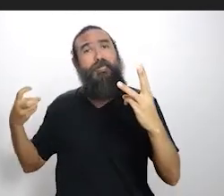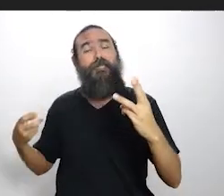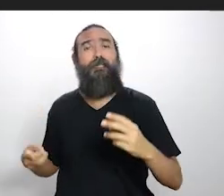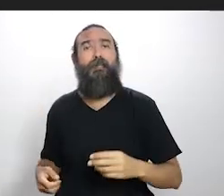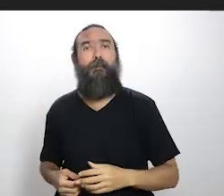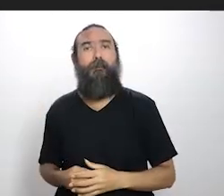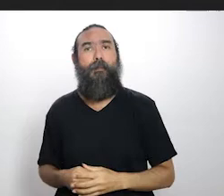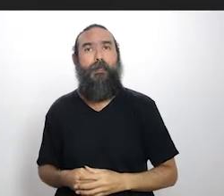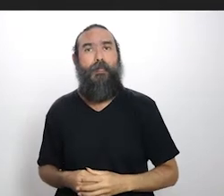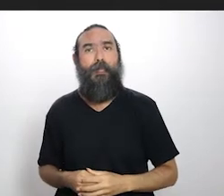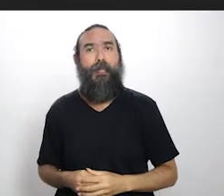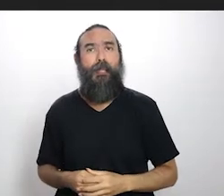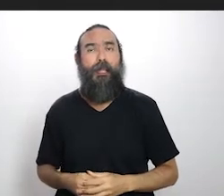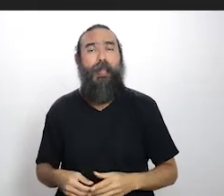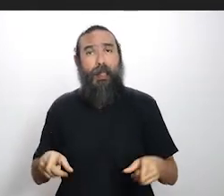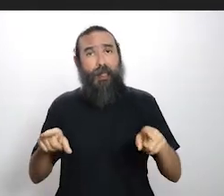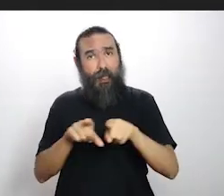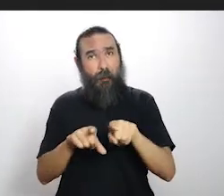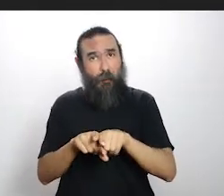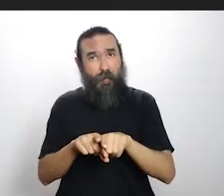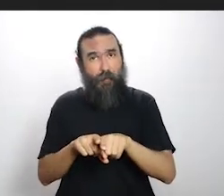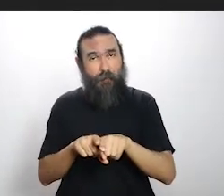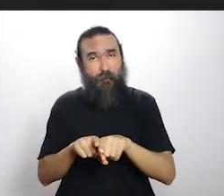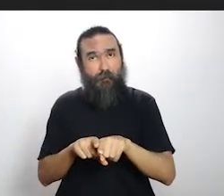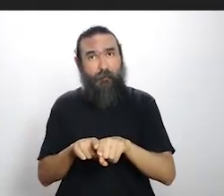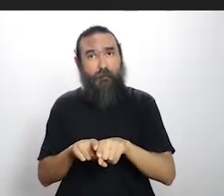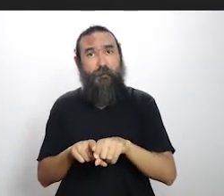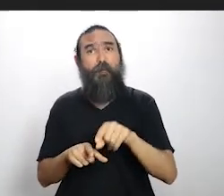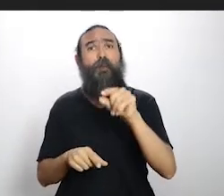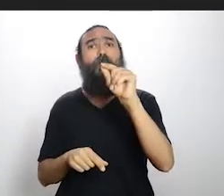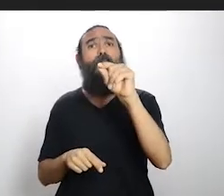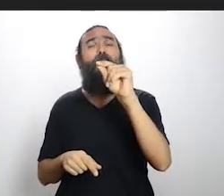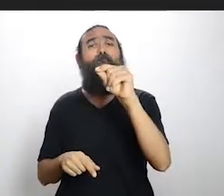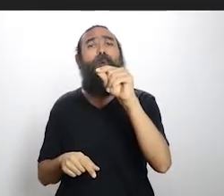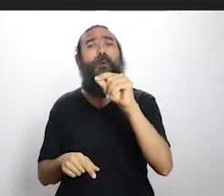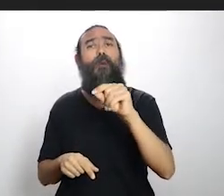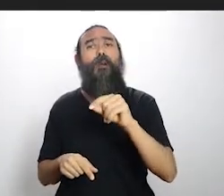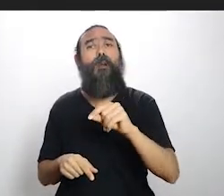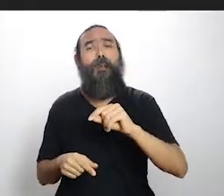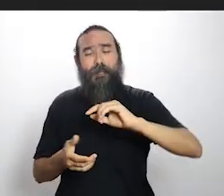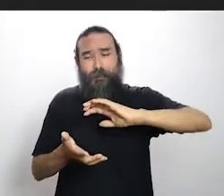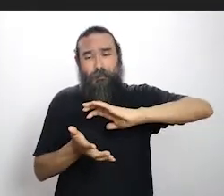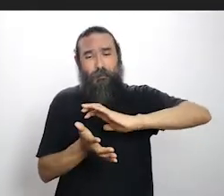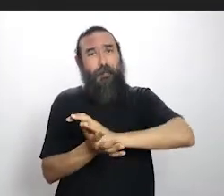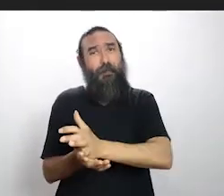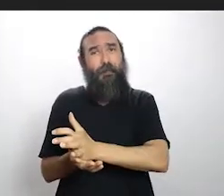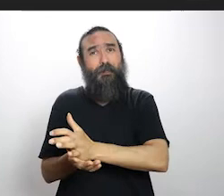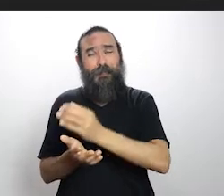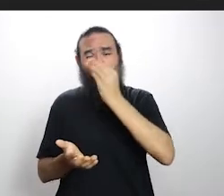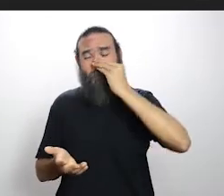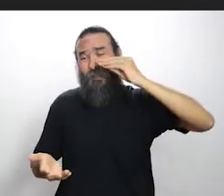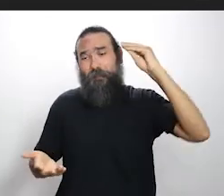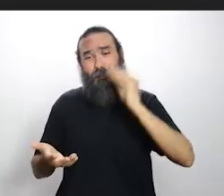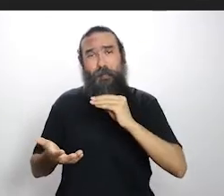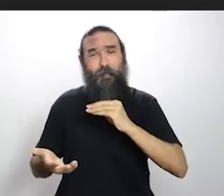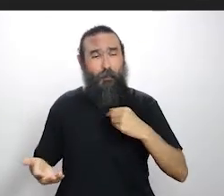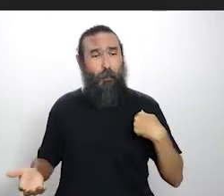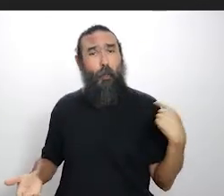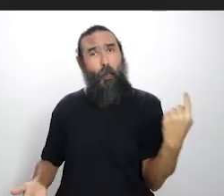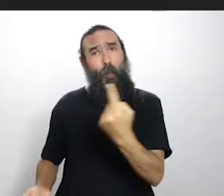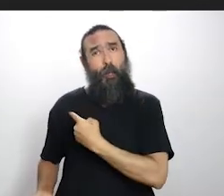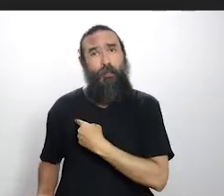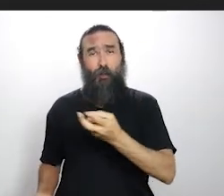do assassinato permanente da nossa cultura, né, da tentativa de apagamento da nossa história,